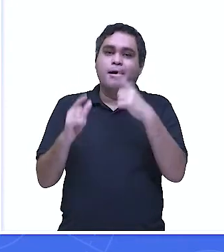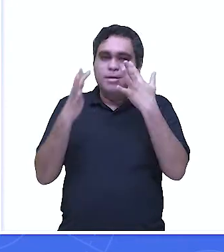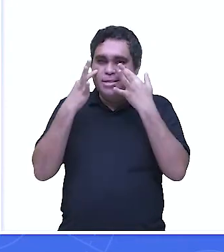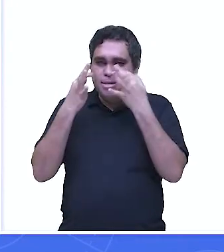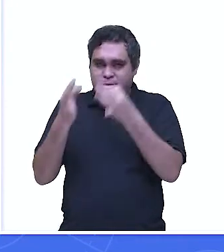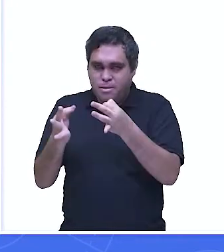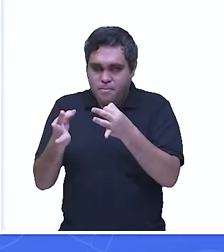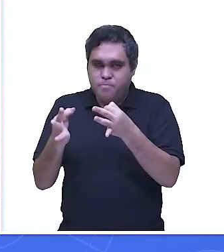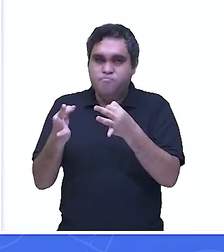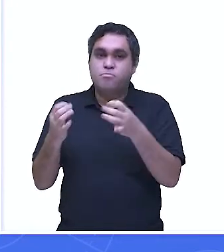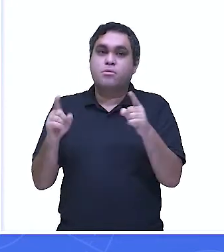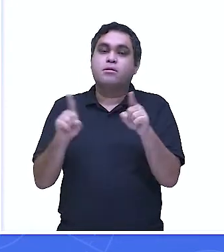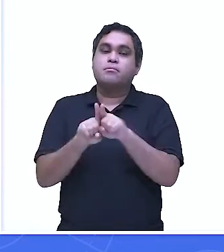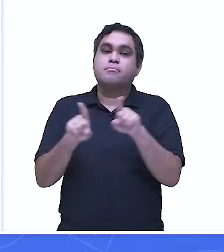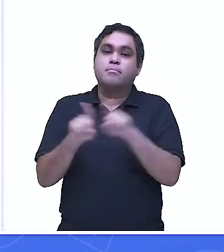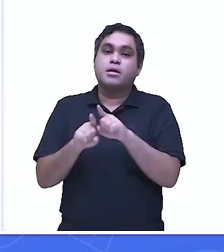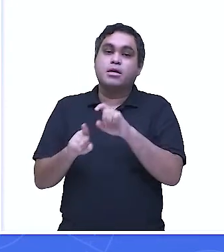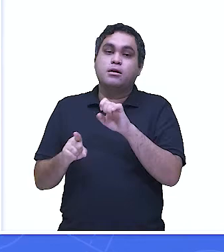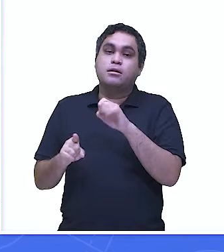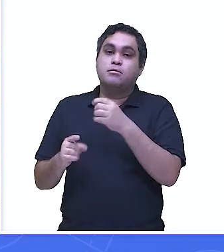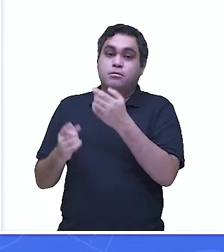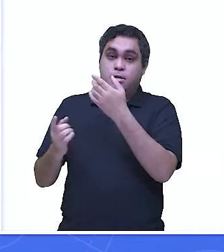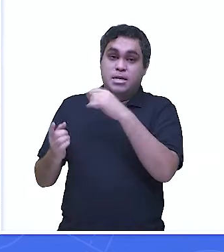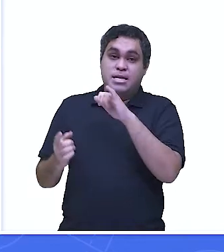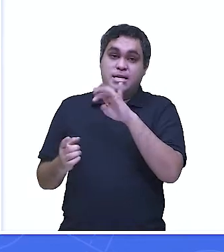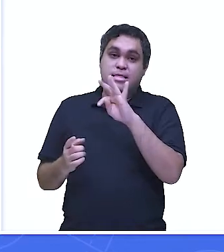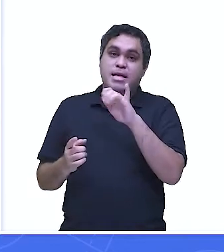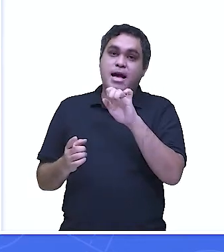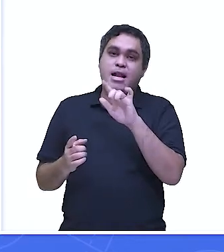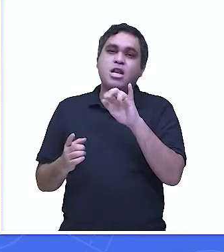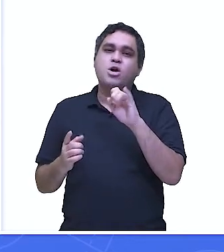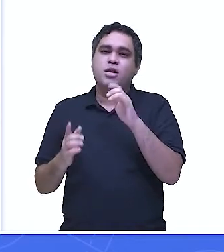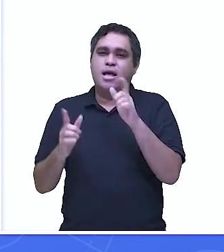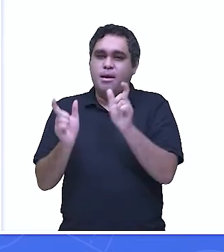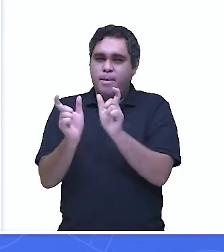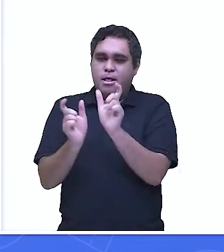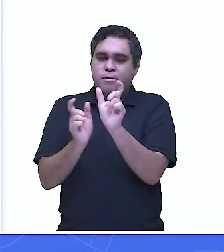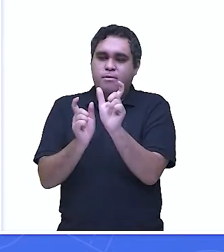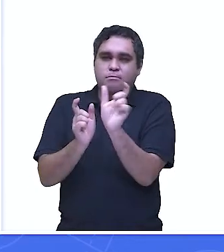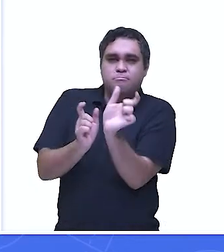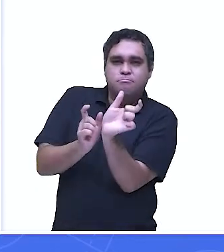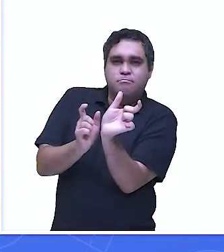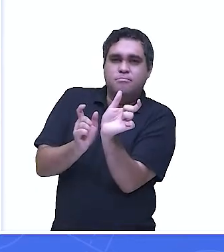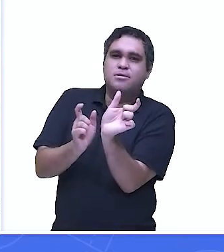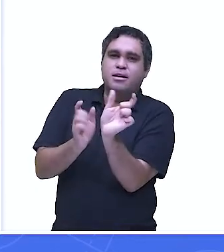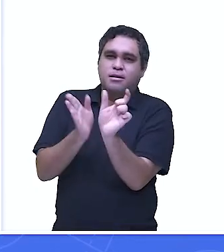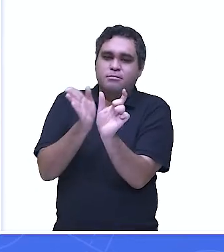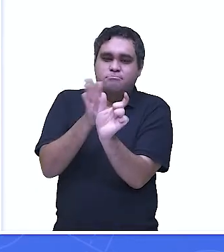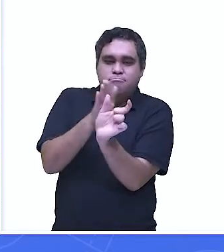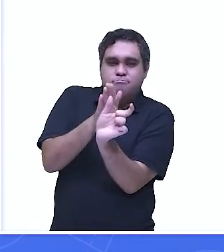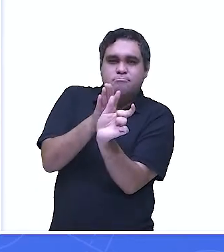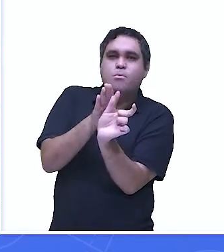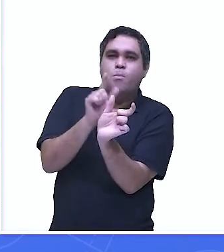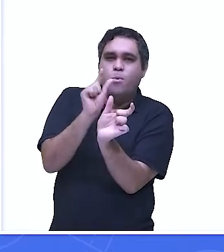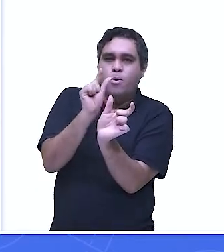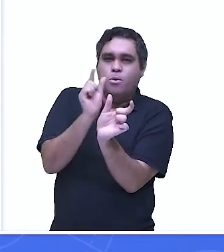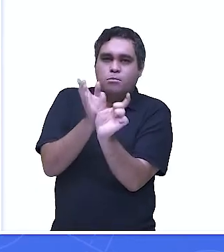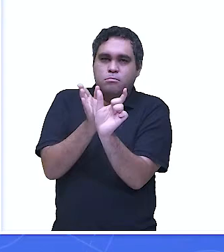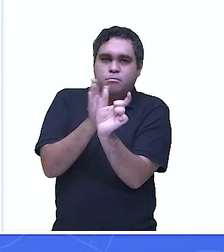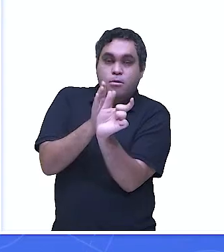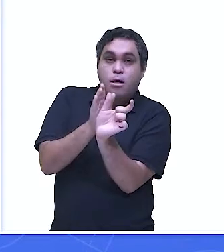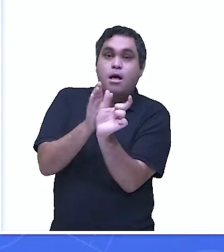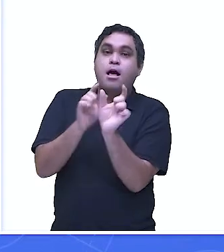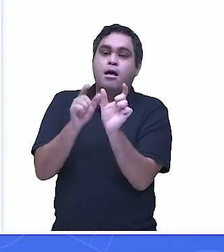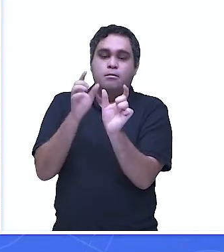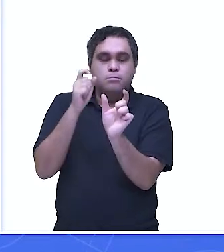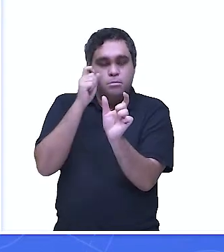escurinhas. Itálico, são aquelas letras que vêm mais inclinadinhas, né? Elas vêm destacadas no texto. Elas são